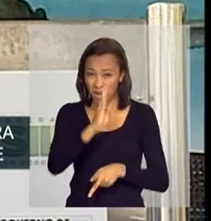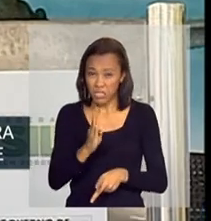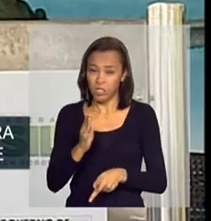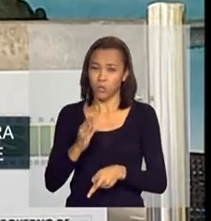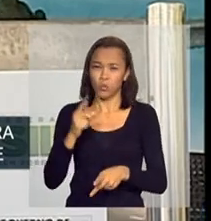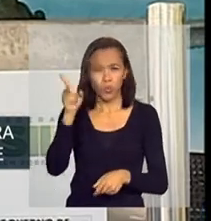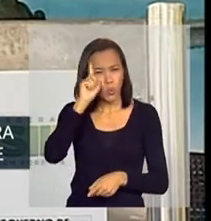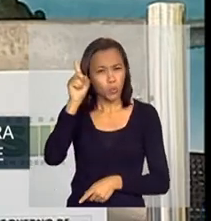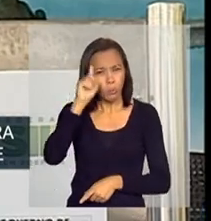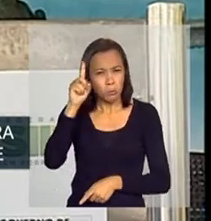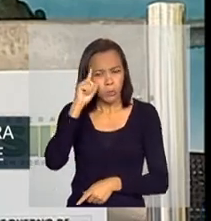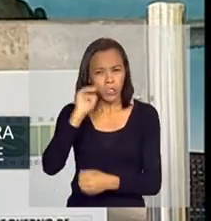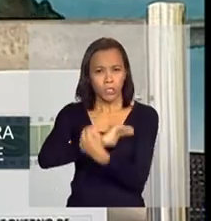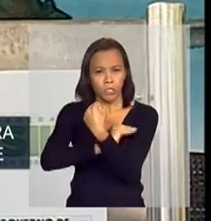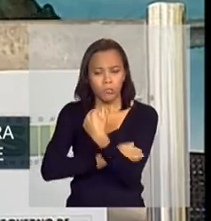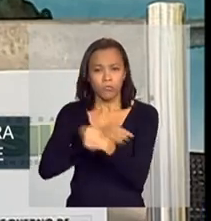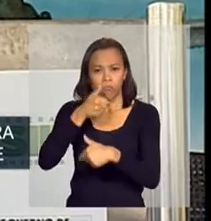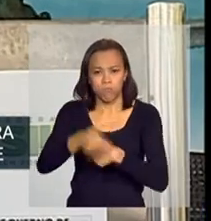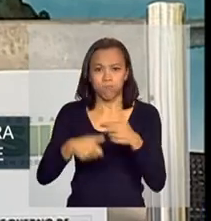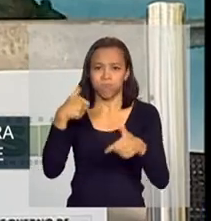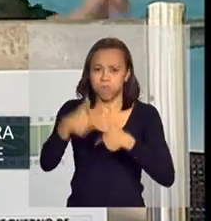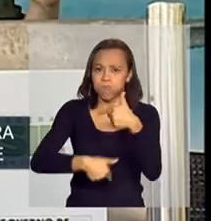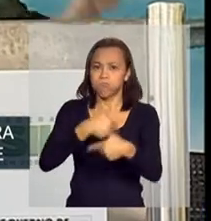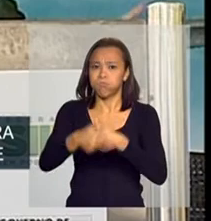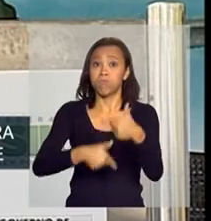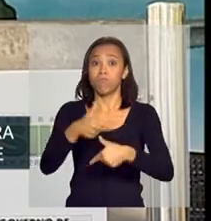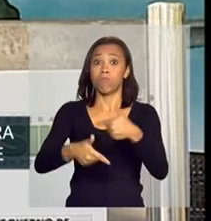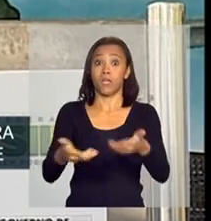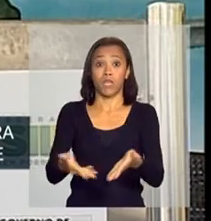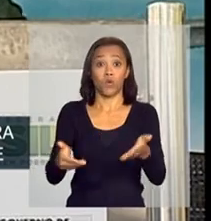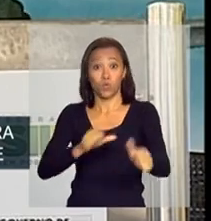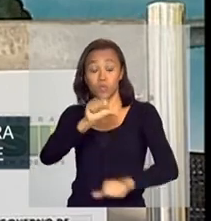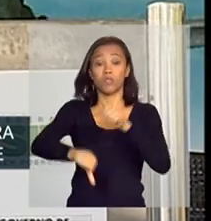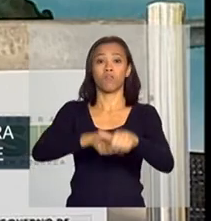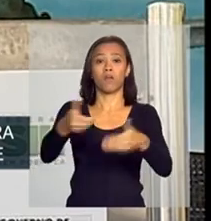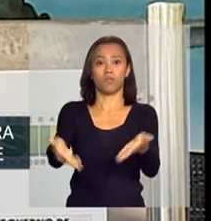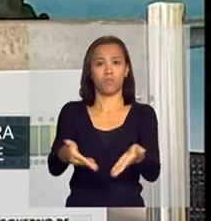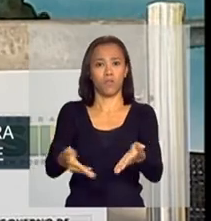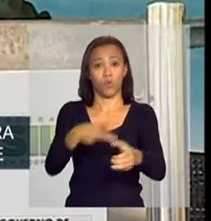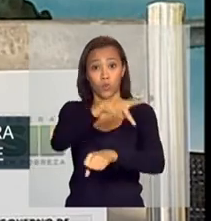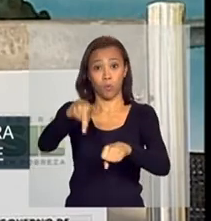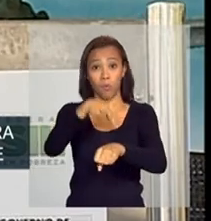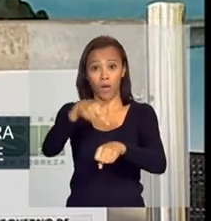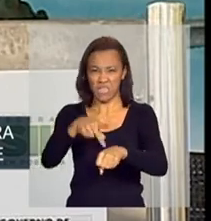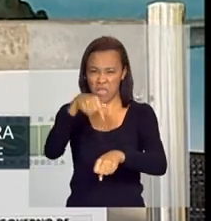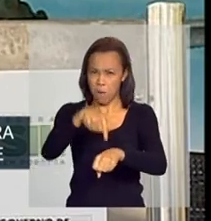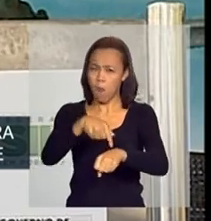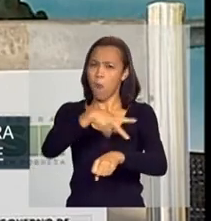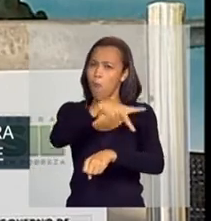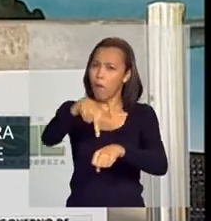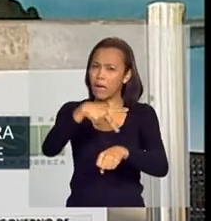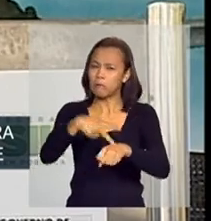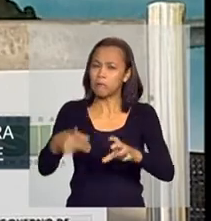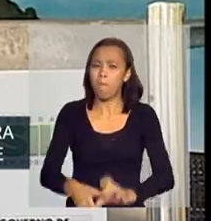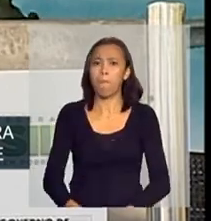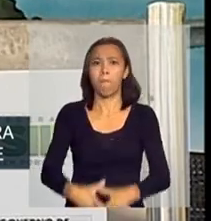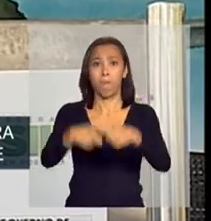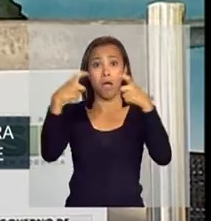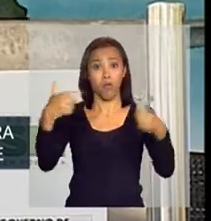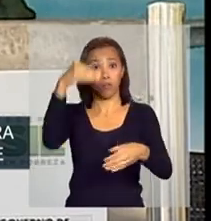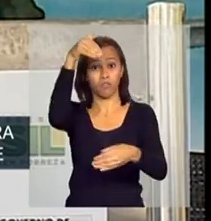para que esse país se transformasse no que ele é hoje, uma das maiores democracias do mundo.